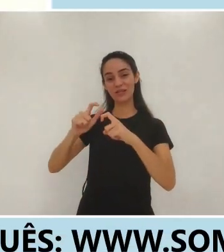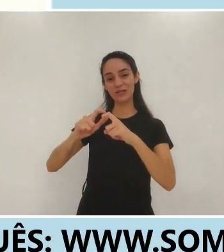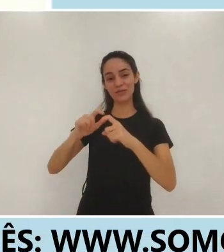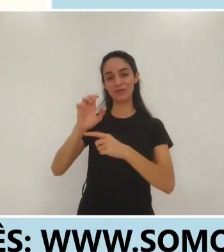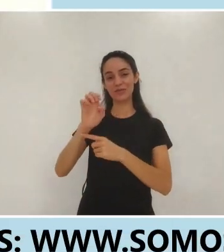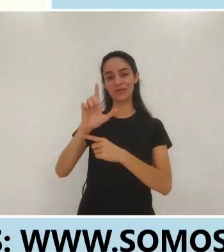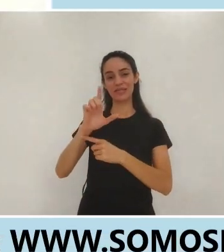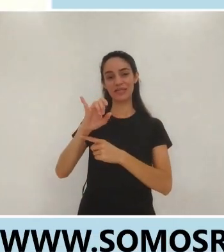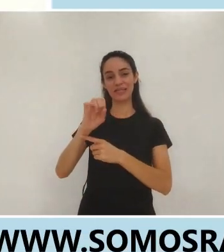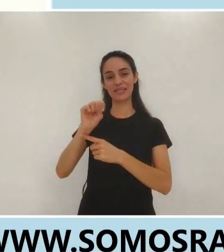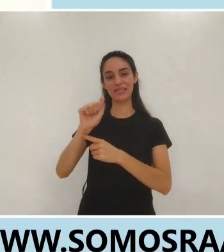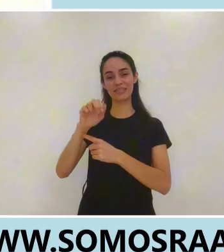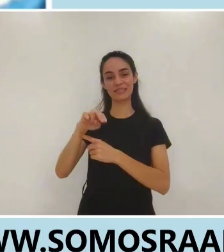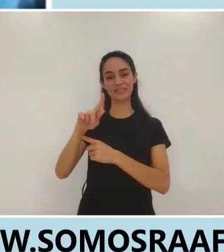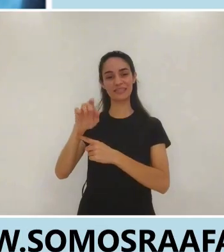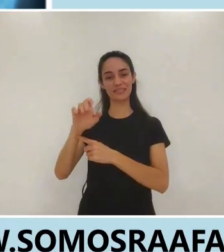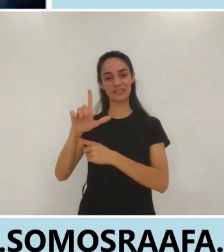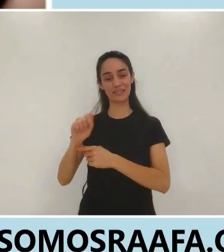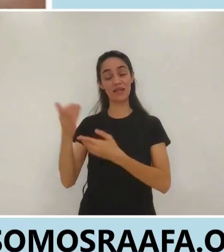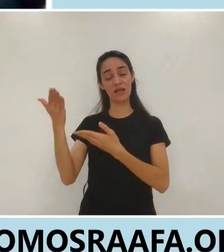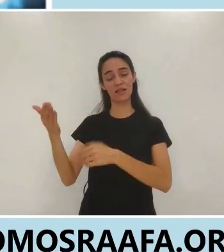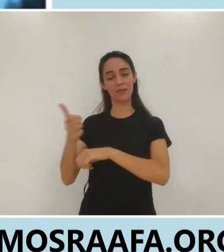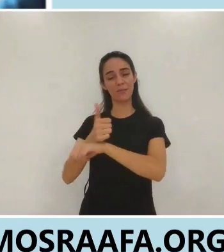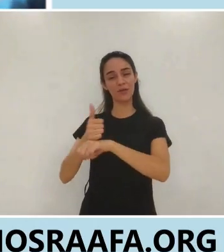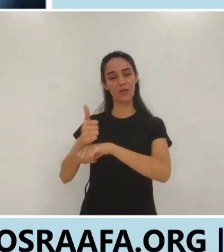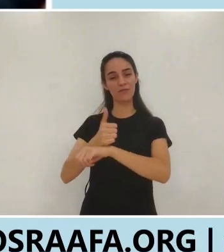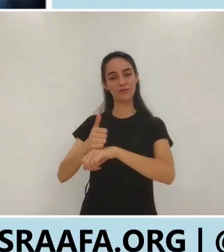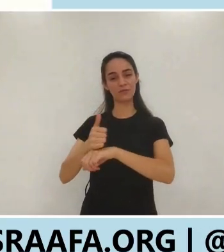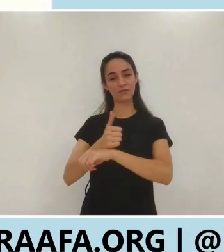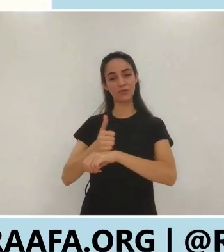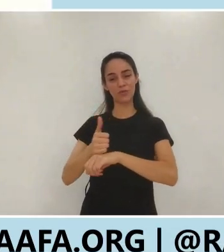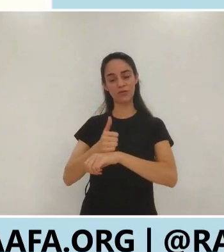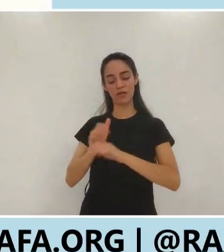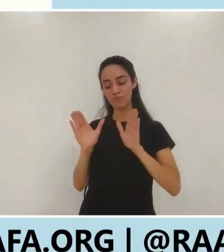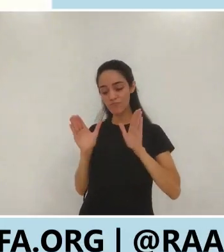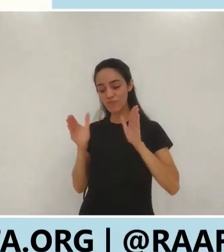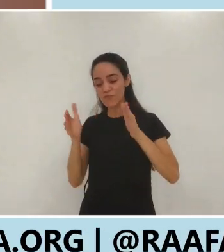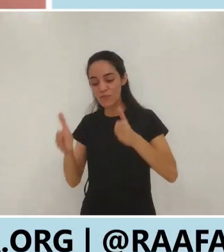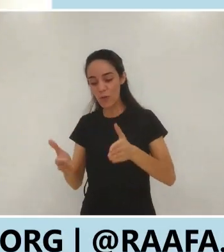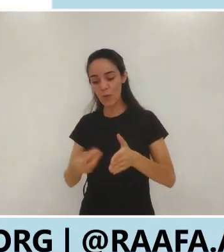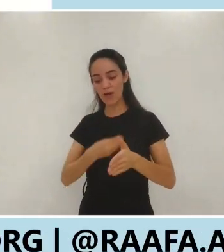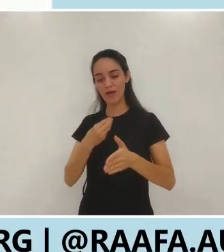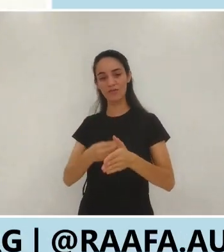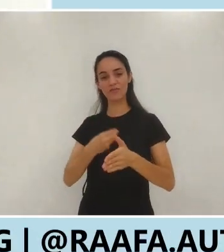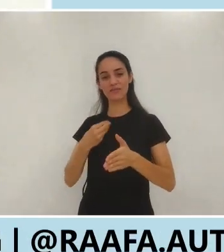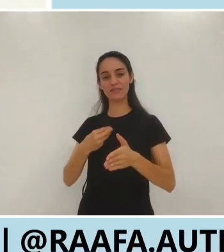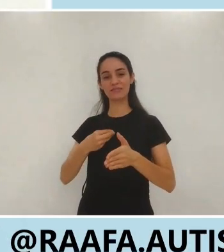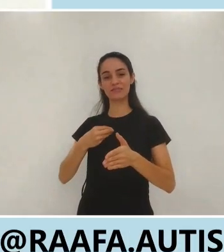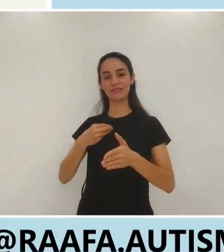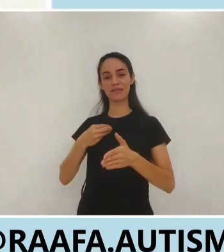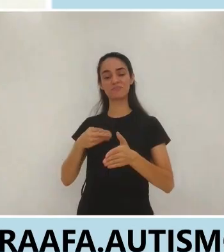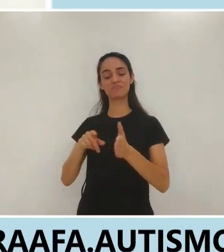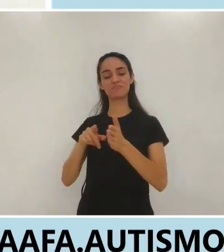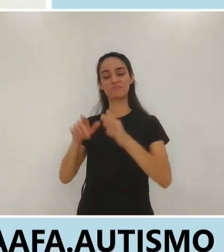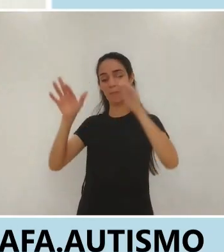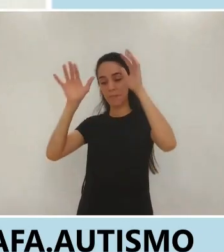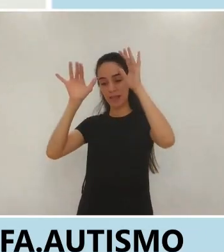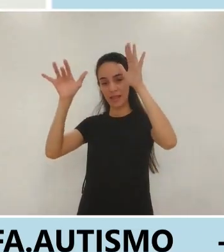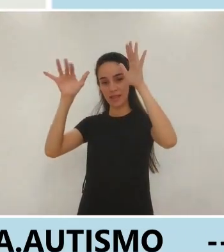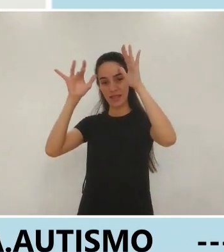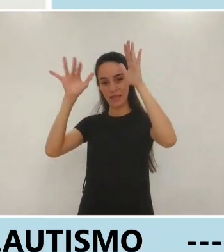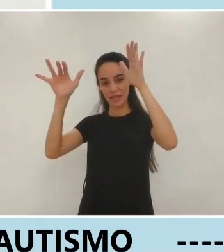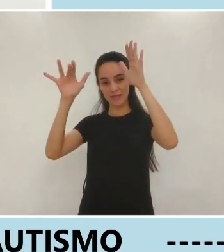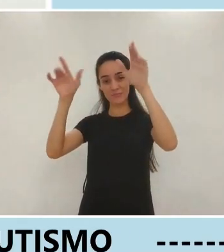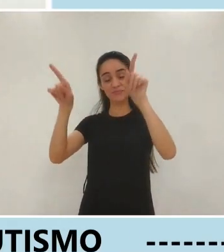uma profissional que dedica a sua vida ao espectro autista, assim como também